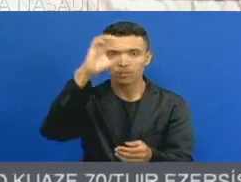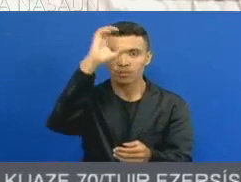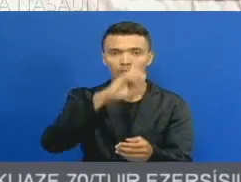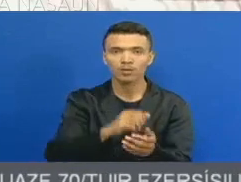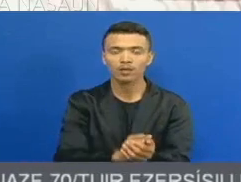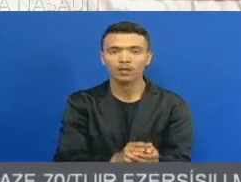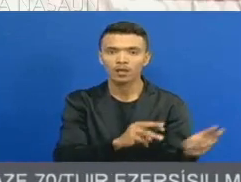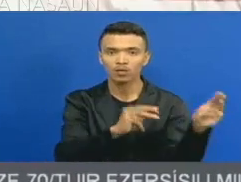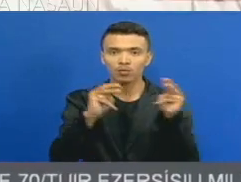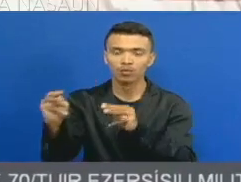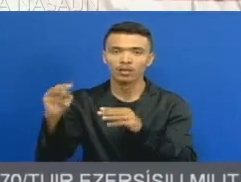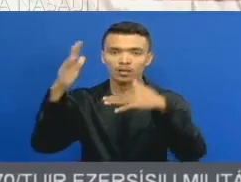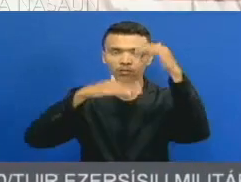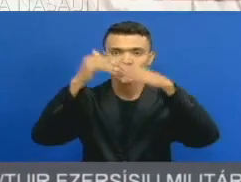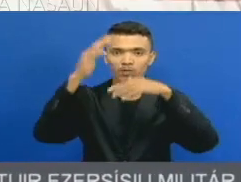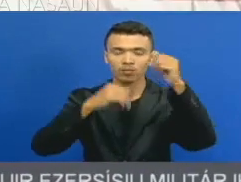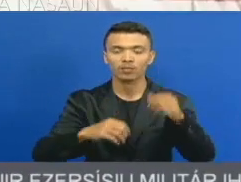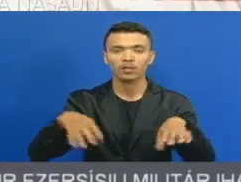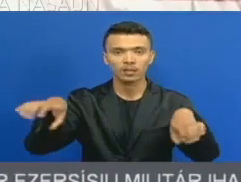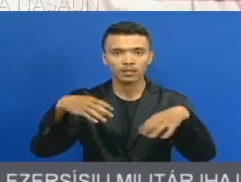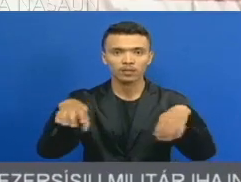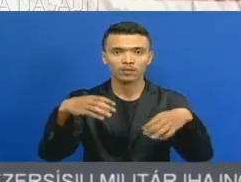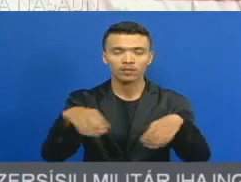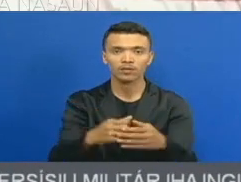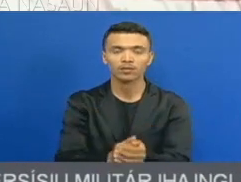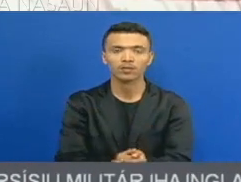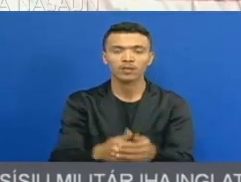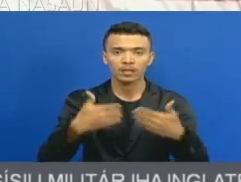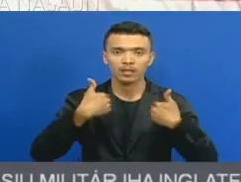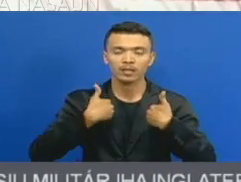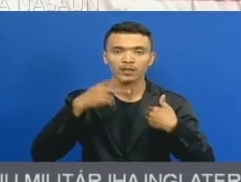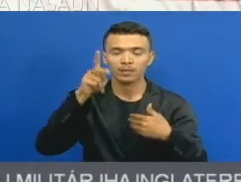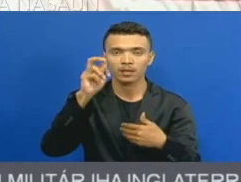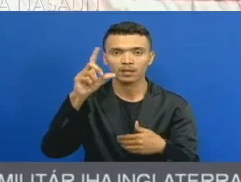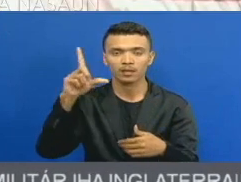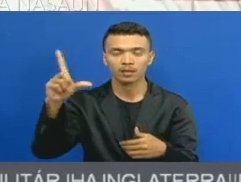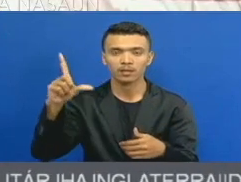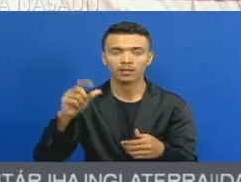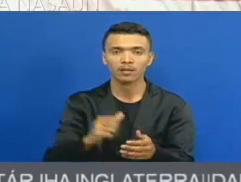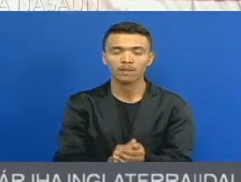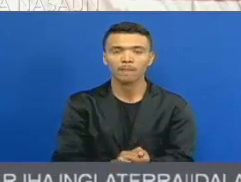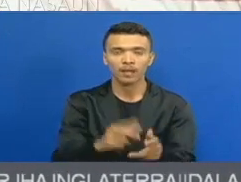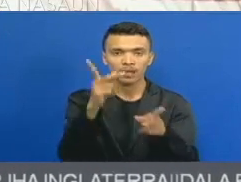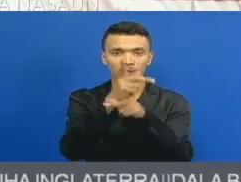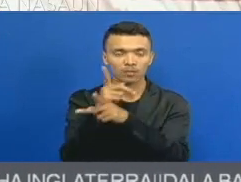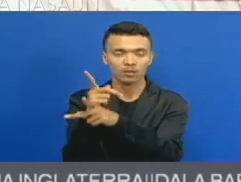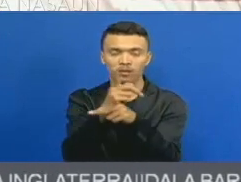automoderniza infraestrutura, sistema, né, recurso e a PNTL NIAN